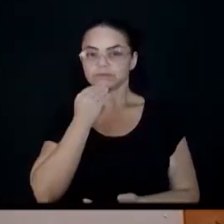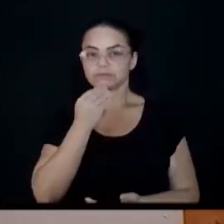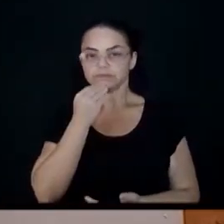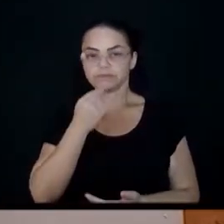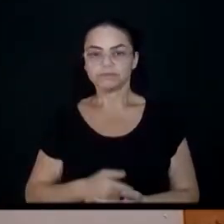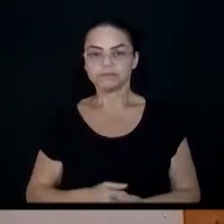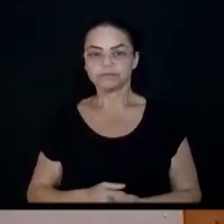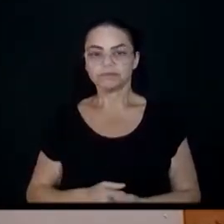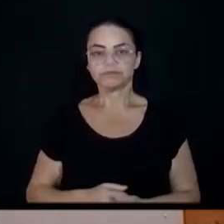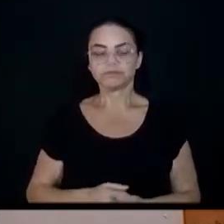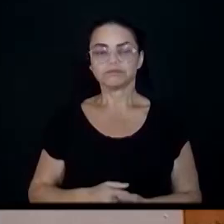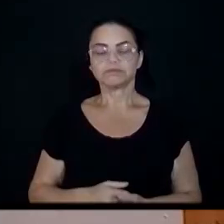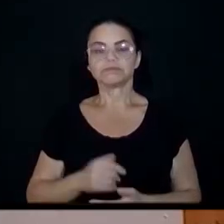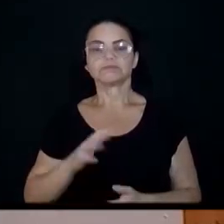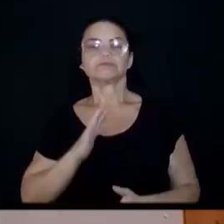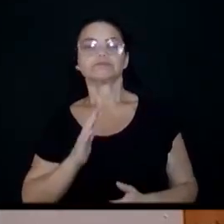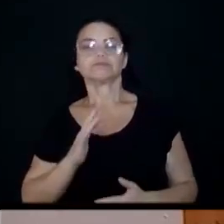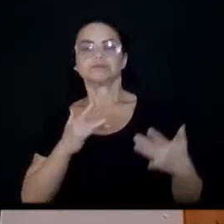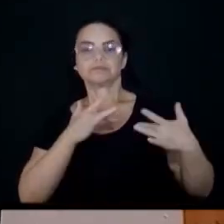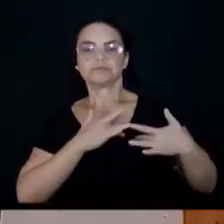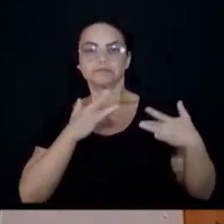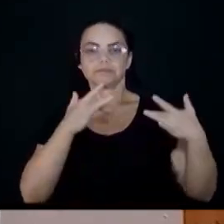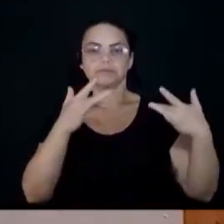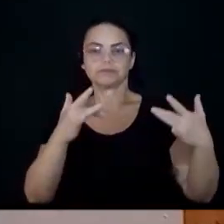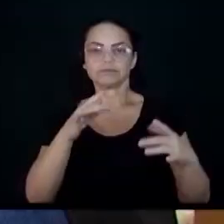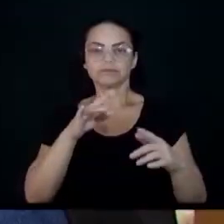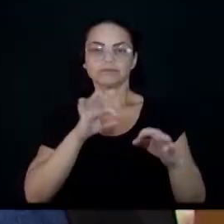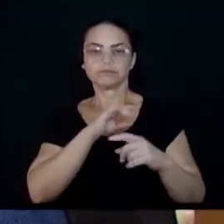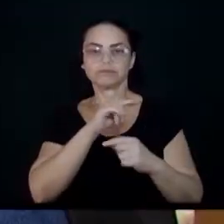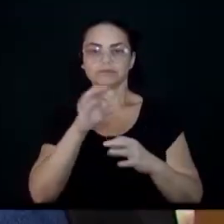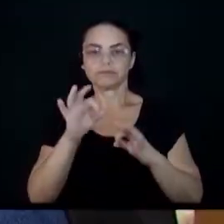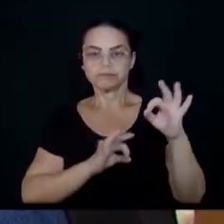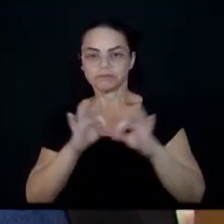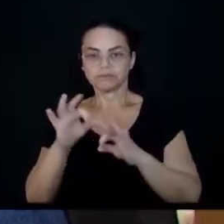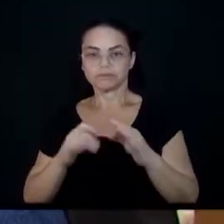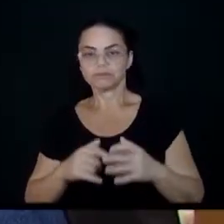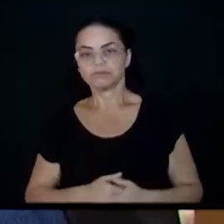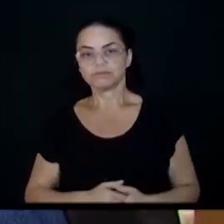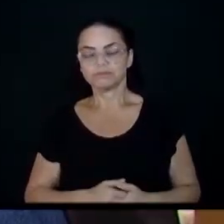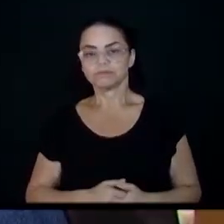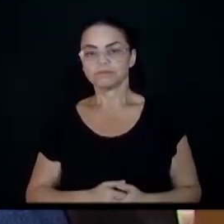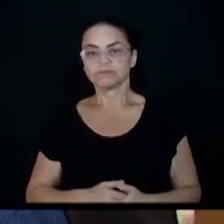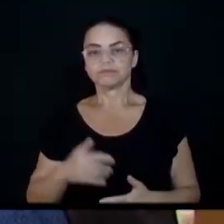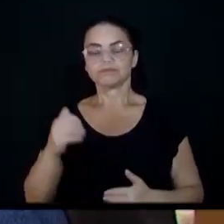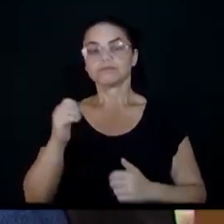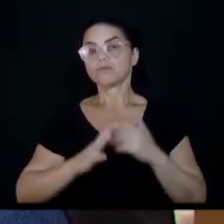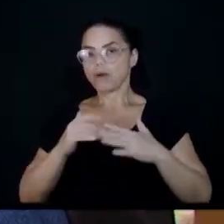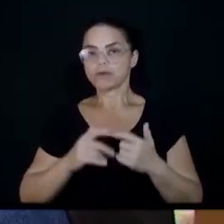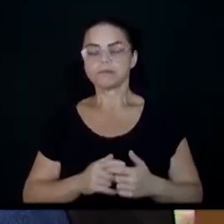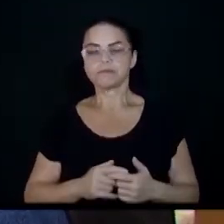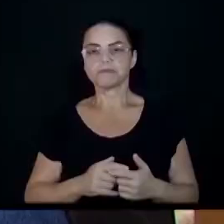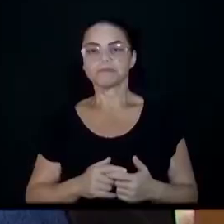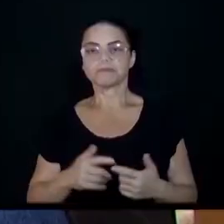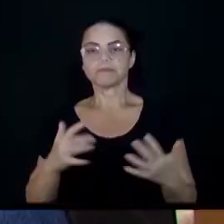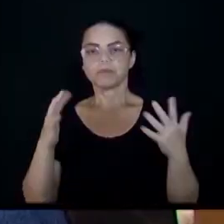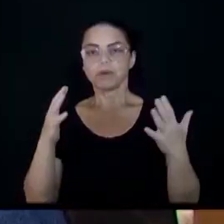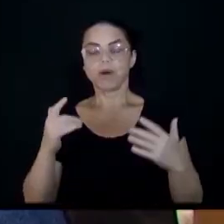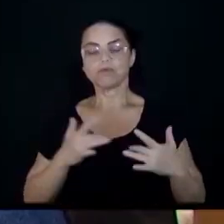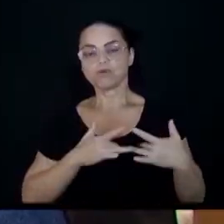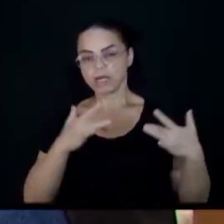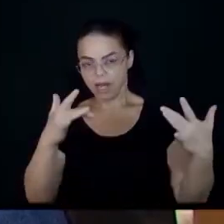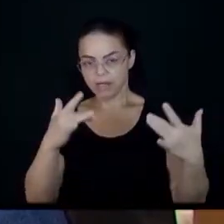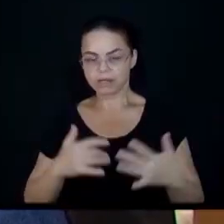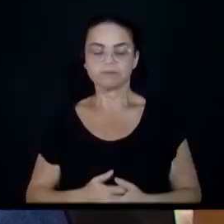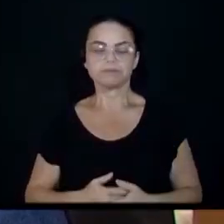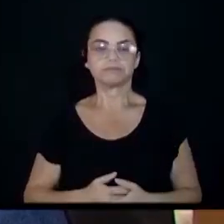Solidárias. O direito de ser, ele nasce primeiro motivado por conta da chacina da Candelária, que tinha acontecido no Rio de